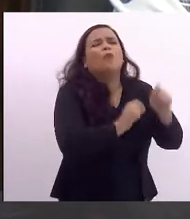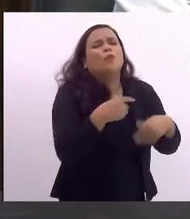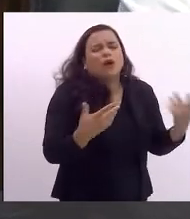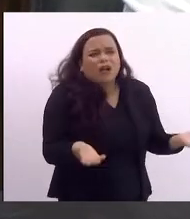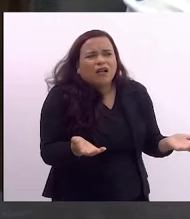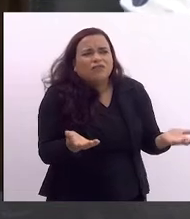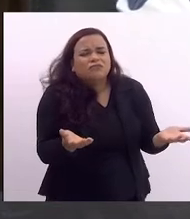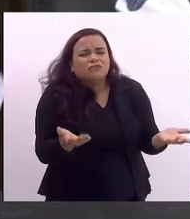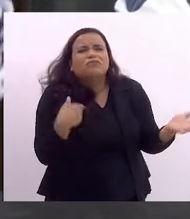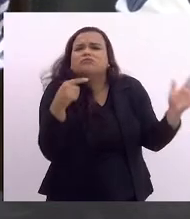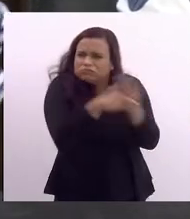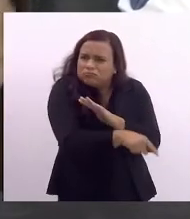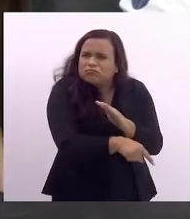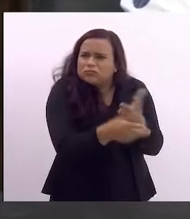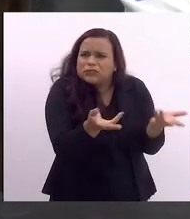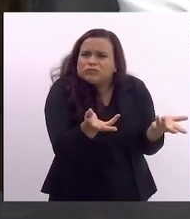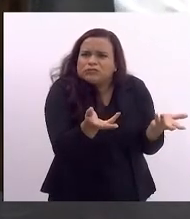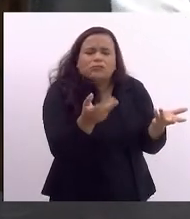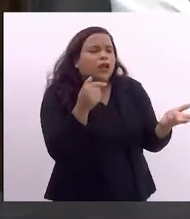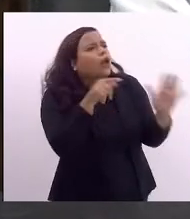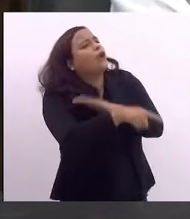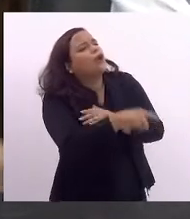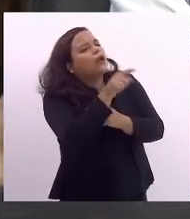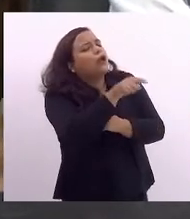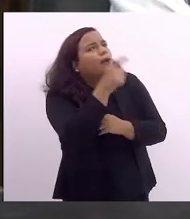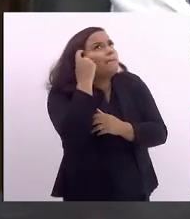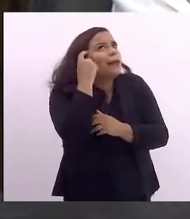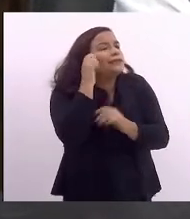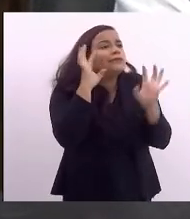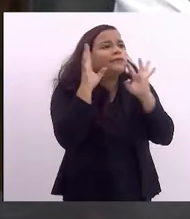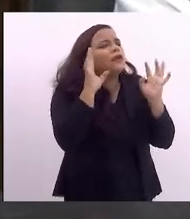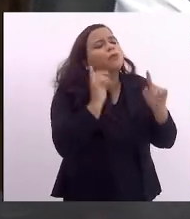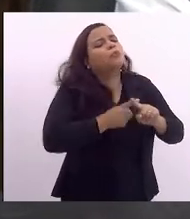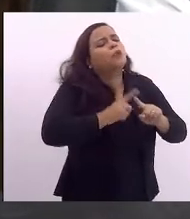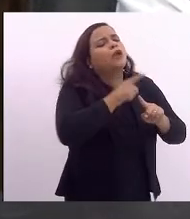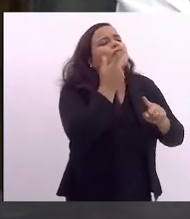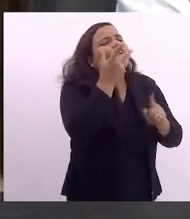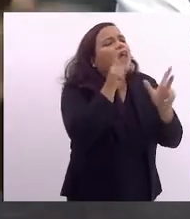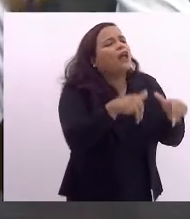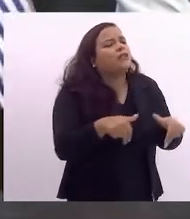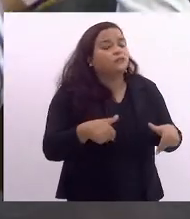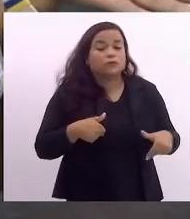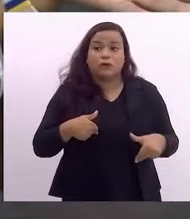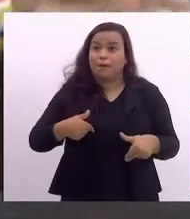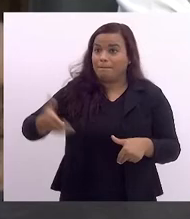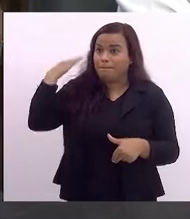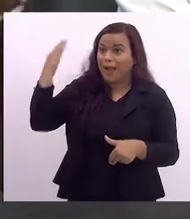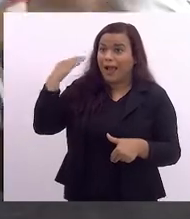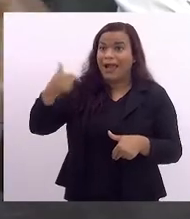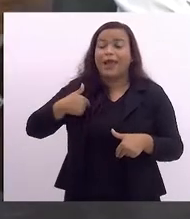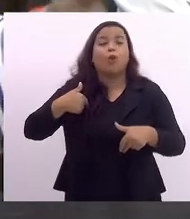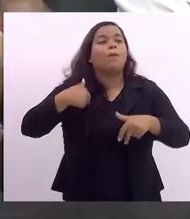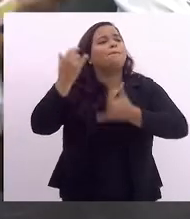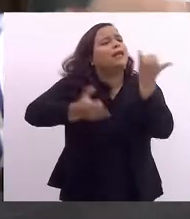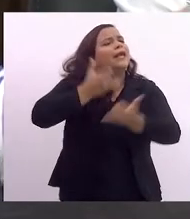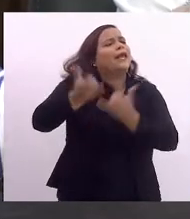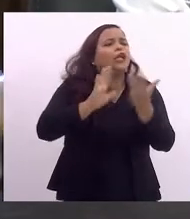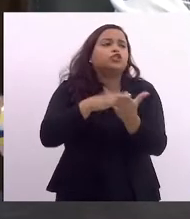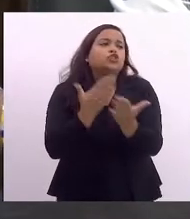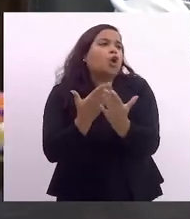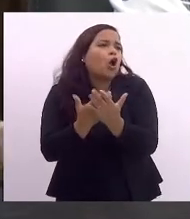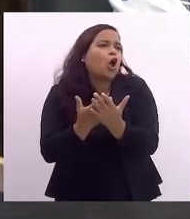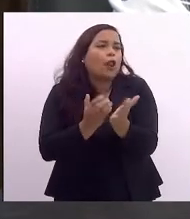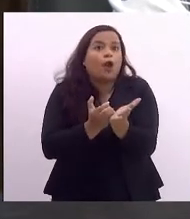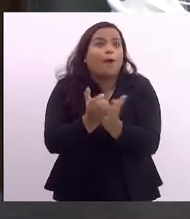isso viesse, né, como um pensamento seu? Aí ele, um dia eu estava brincando na escola, briguei, como muitos de nós já brigamos